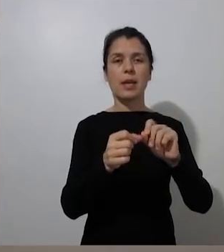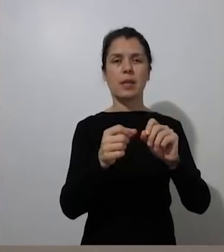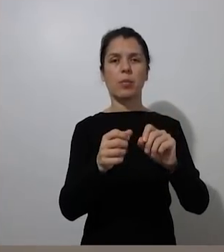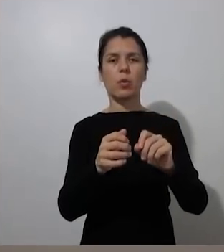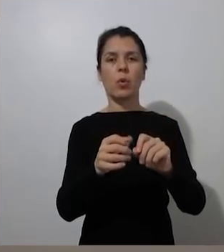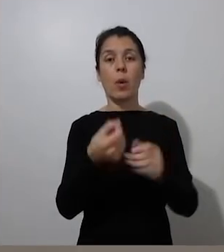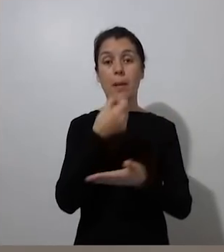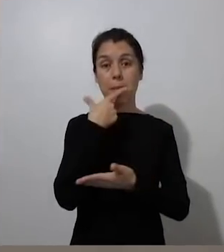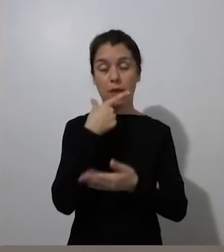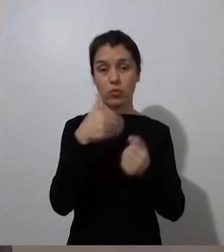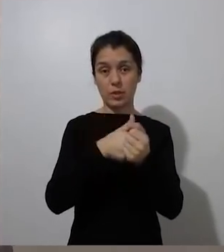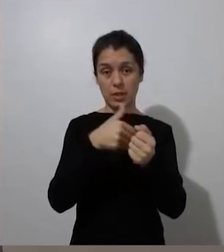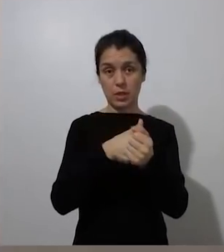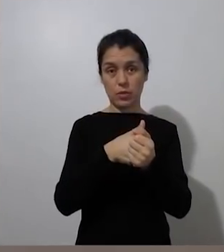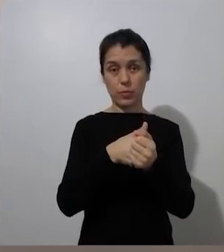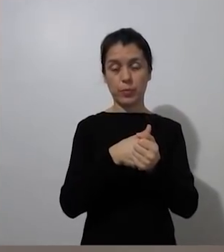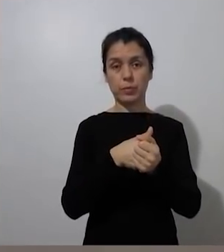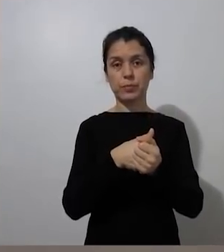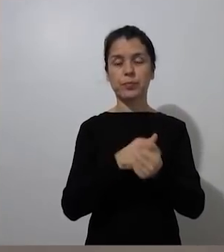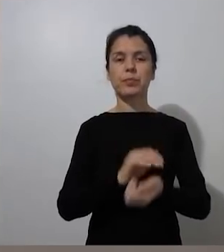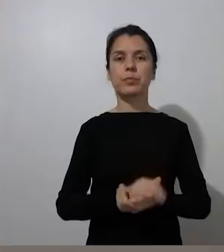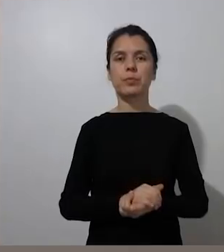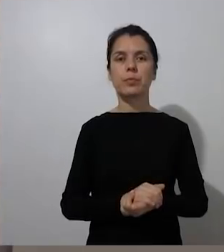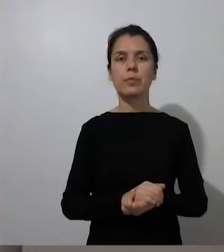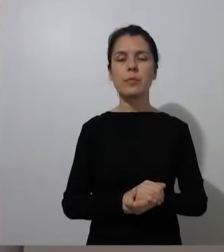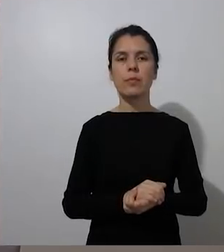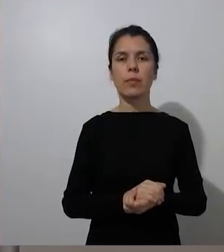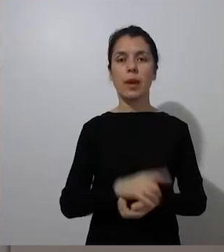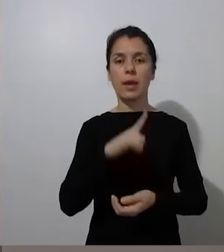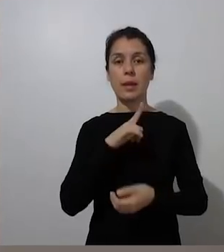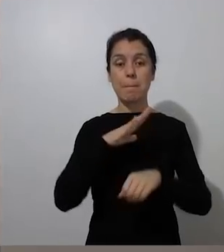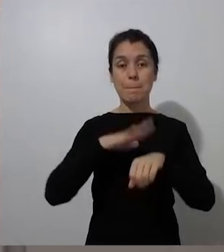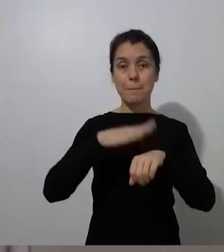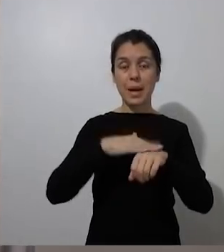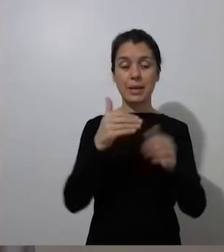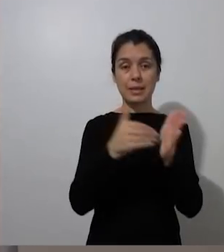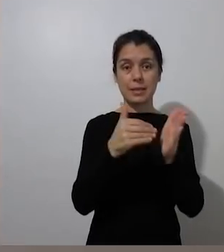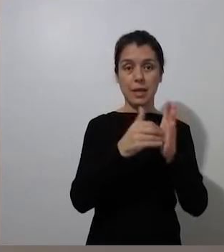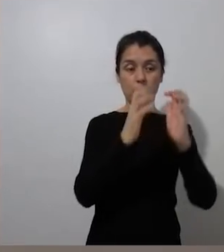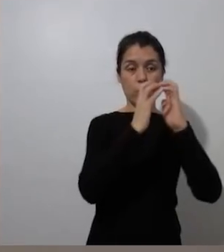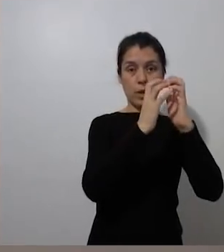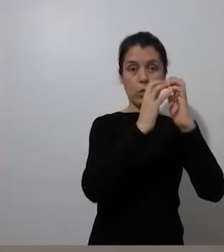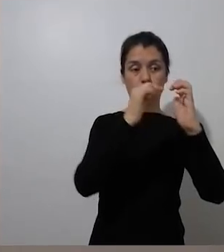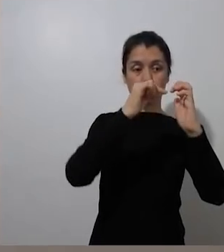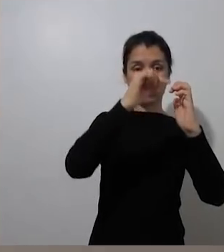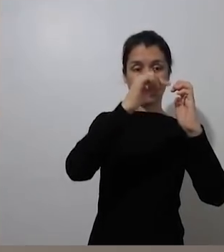qual é o segredo de uma medicação? O segredo de uma medicação é ficar mais tempo o neurotransmissor vagando na